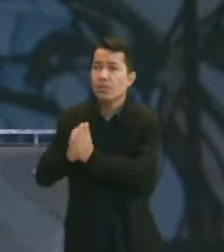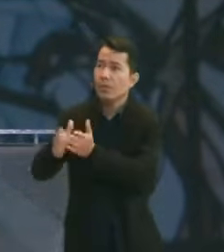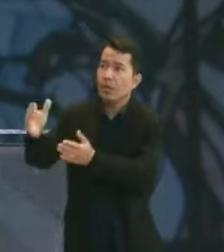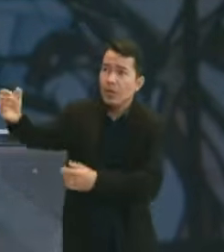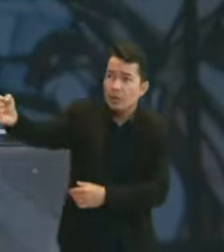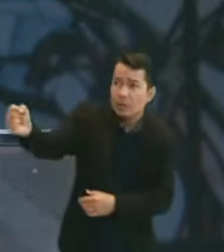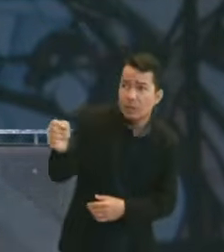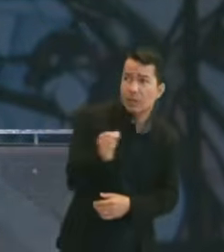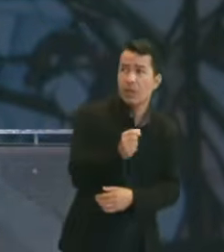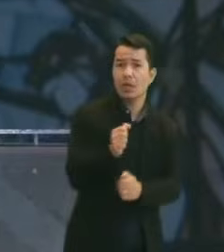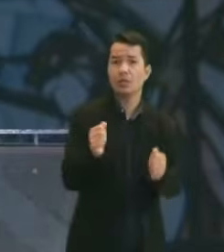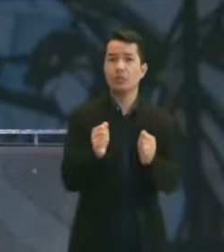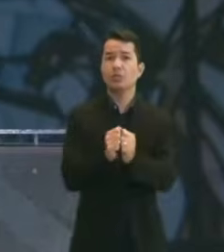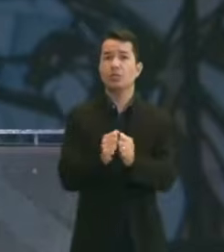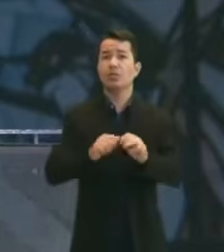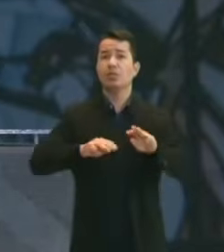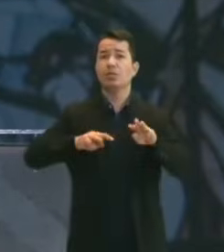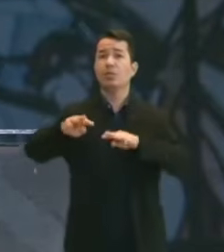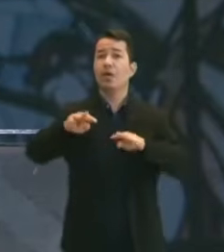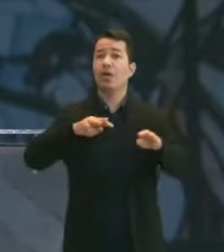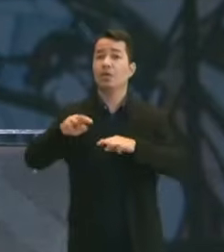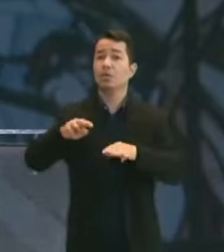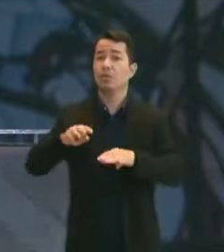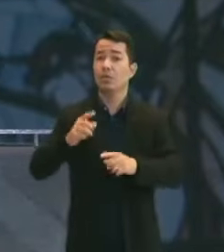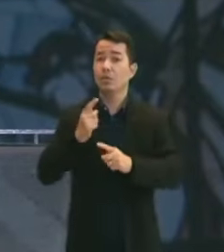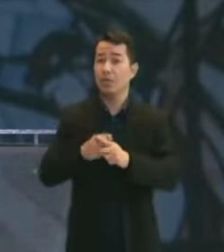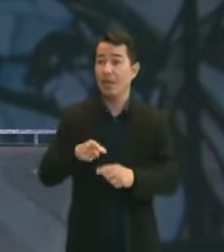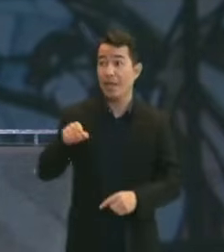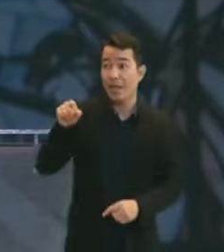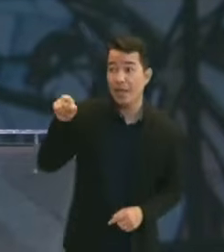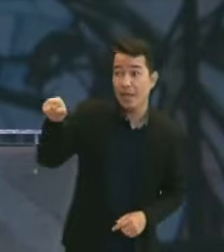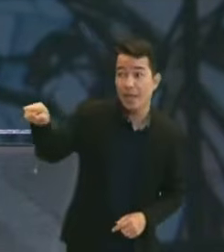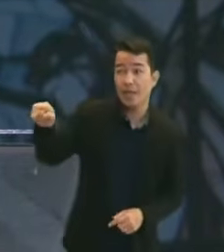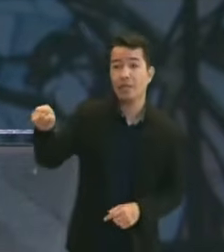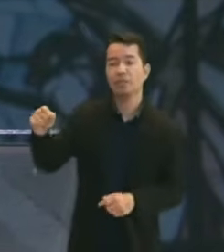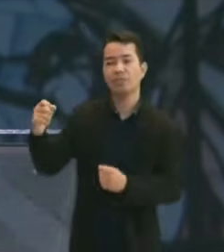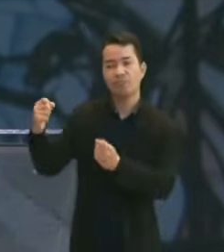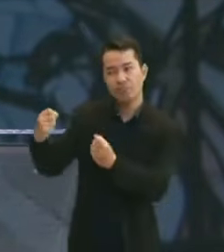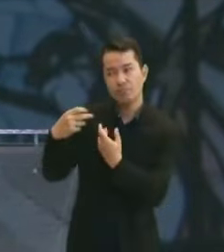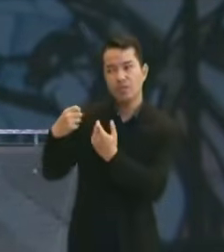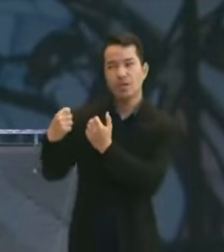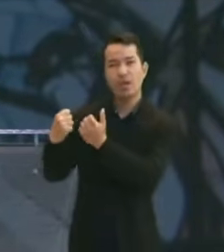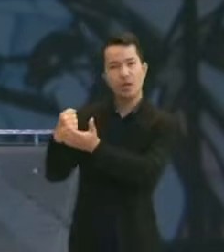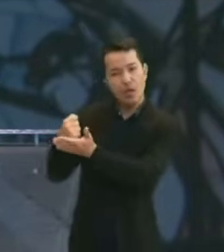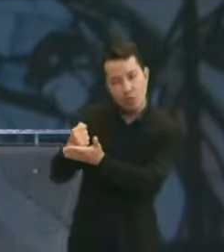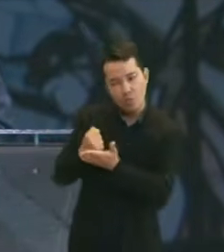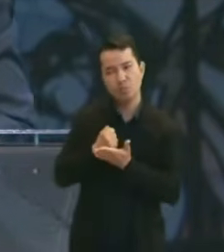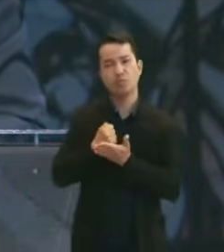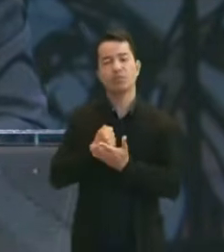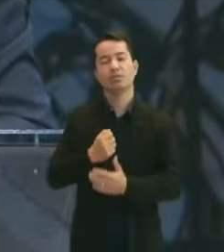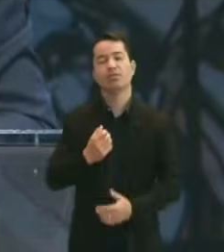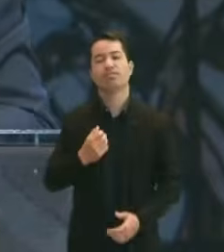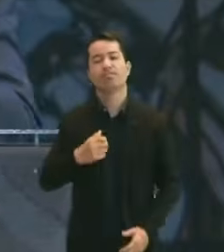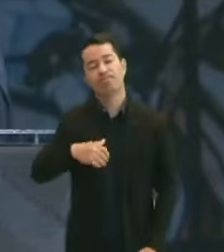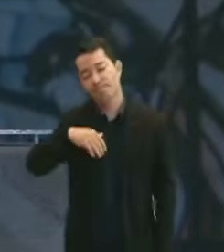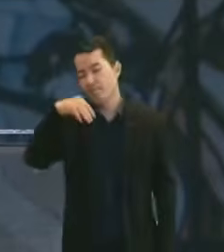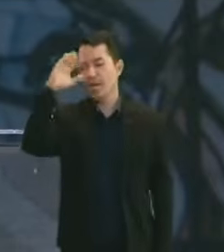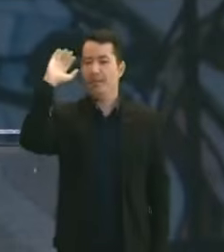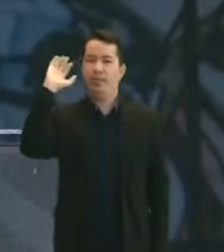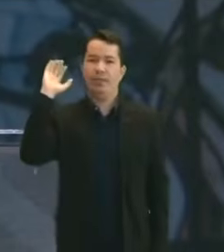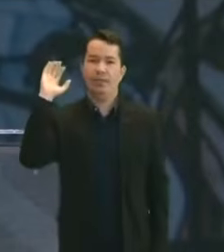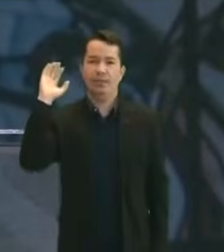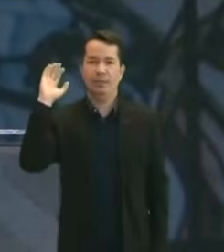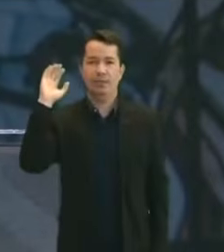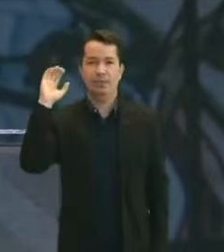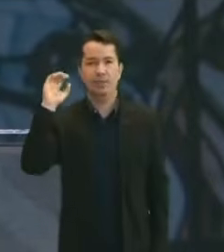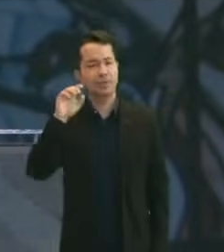consigo Marcos, que é o João Marcos, pois ele é muito útil para mim no ministério. Olha só que interessante, como